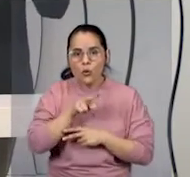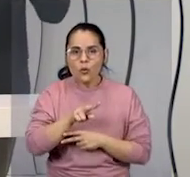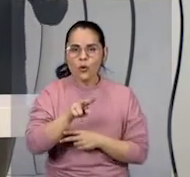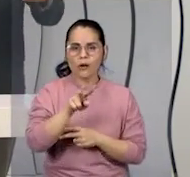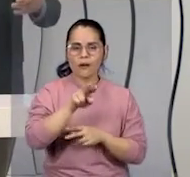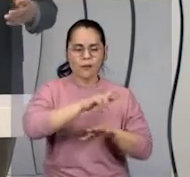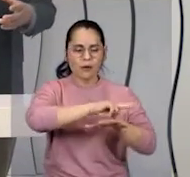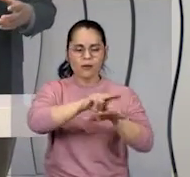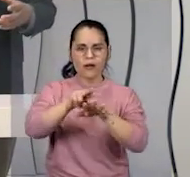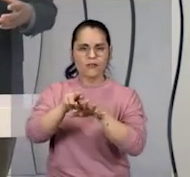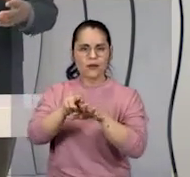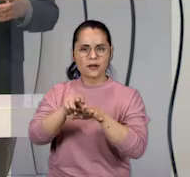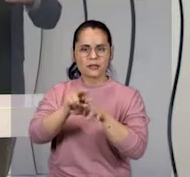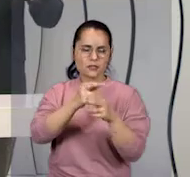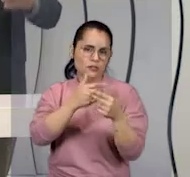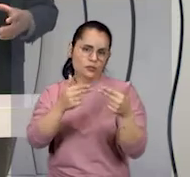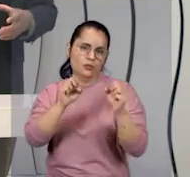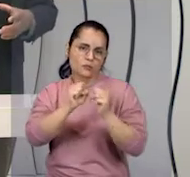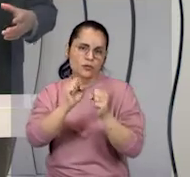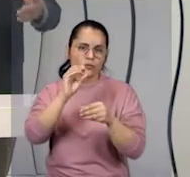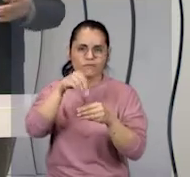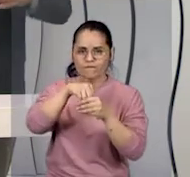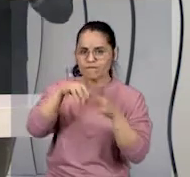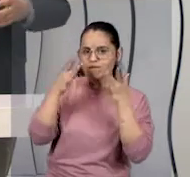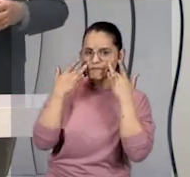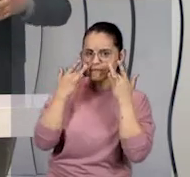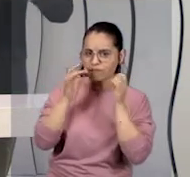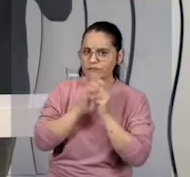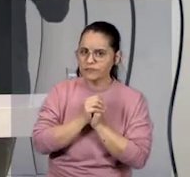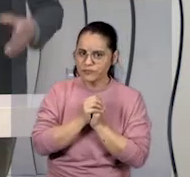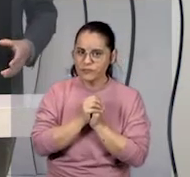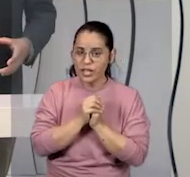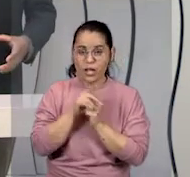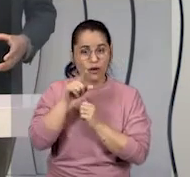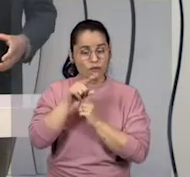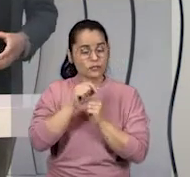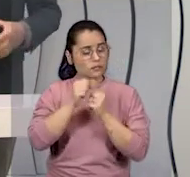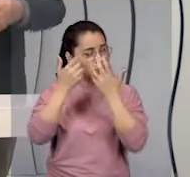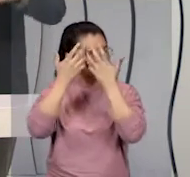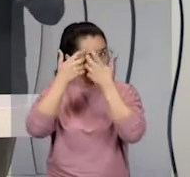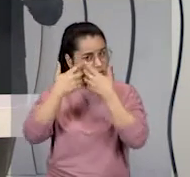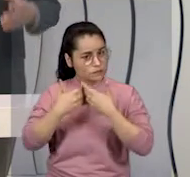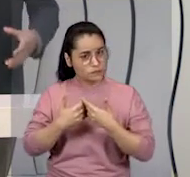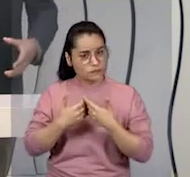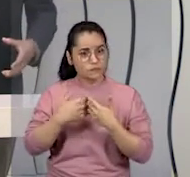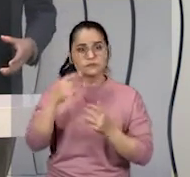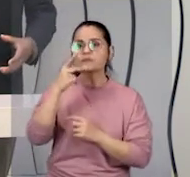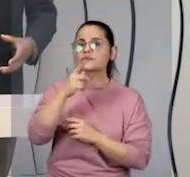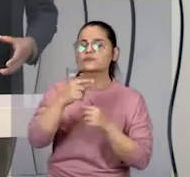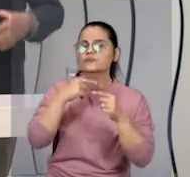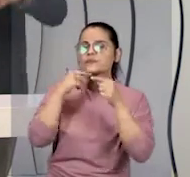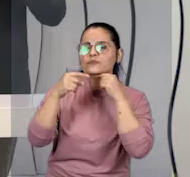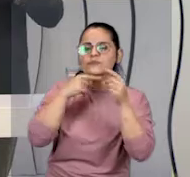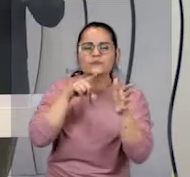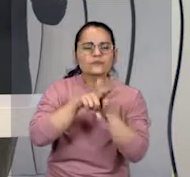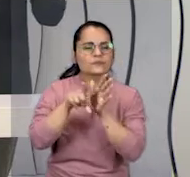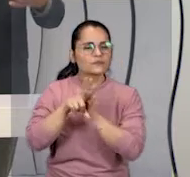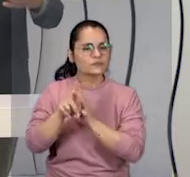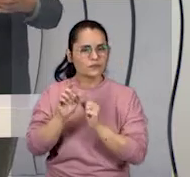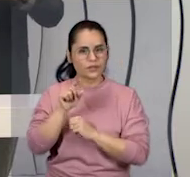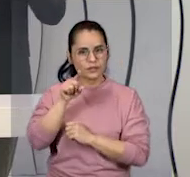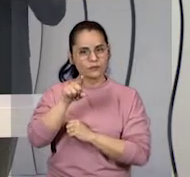para várias funções aí do teatro. Você vai colocar as suas reflexões, os seus questionamentos, você